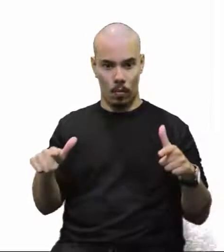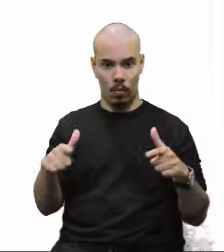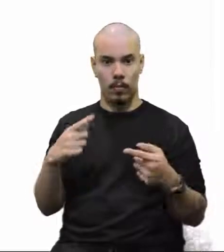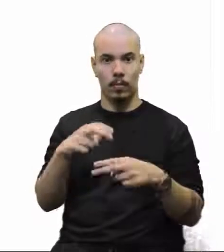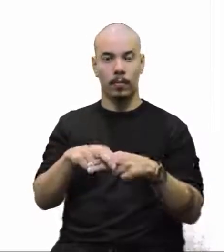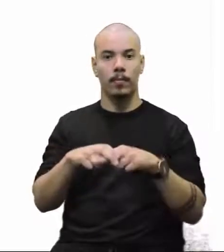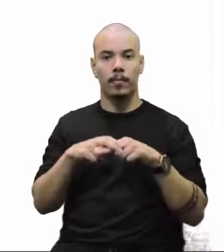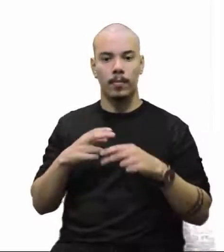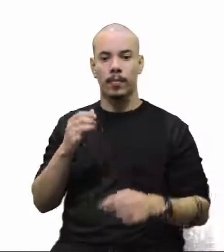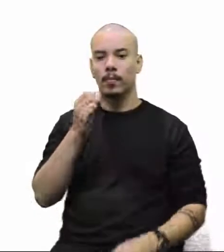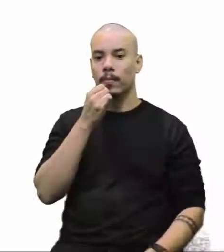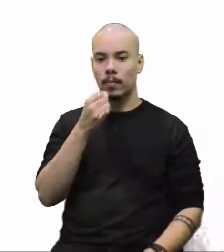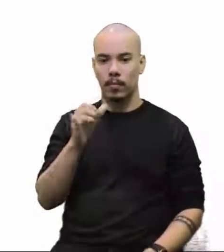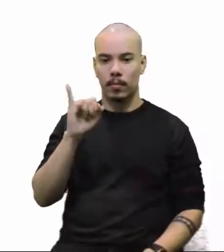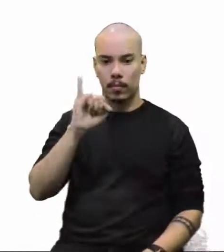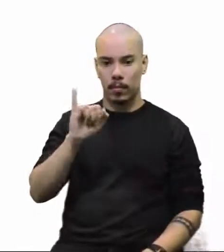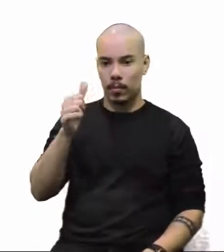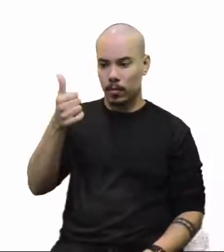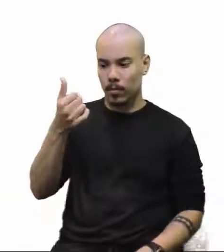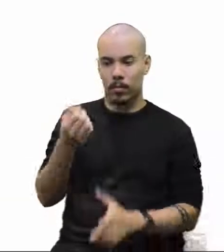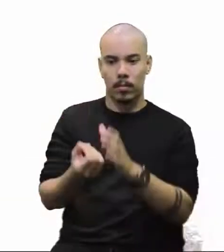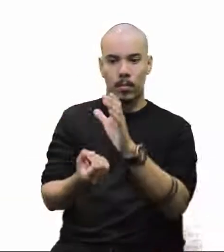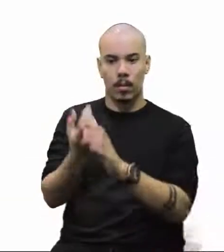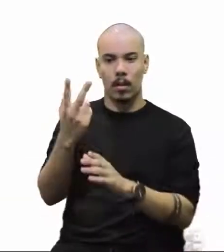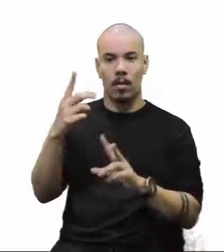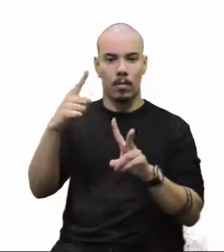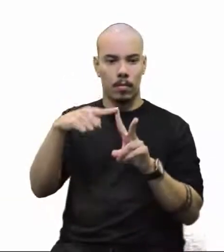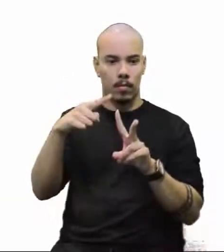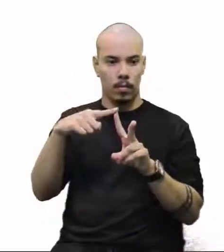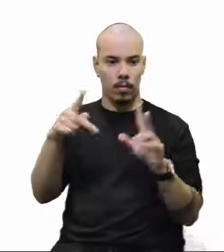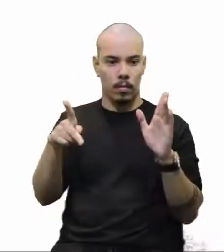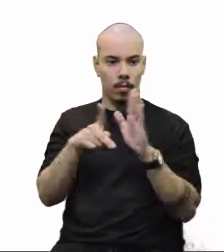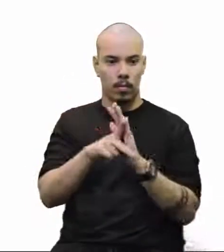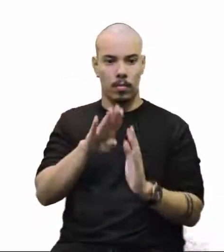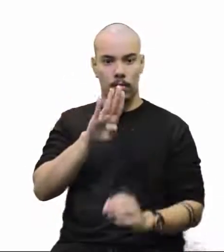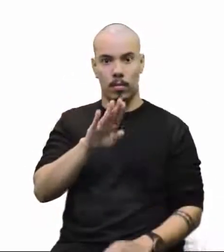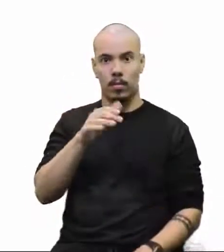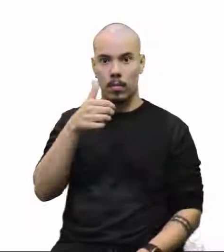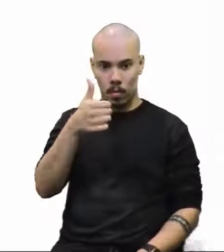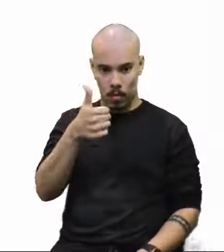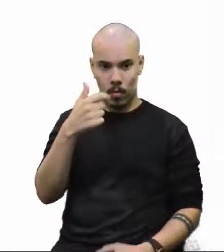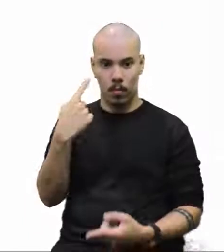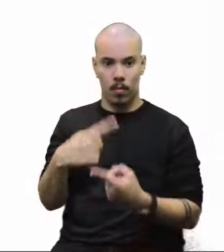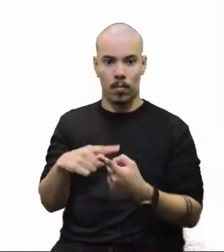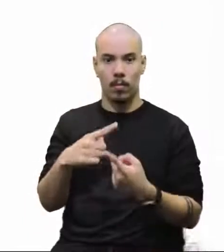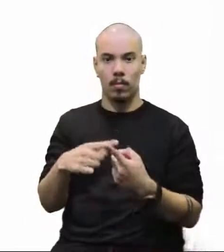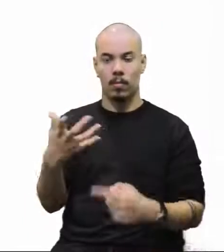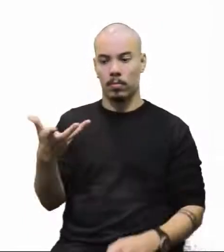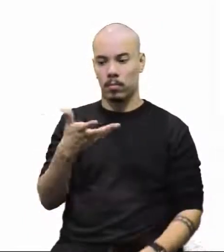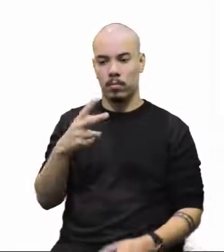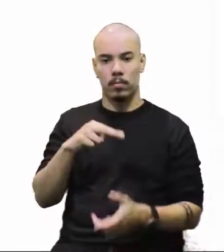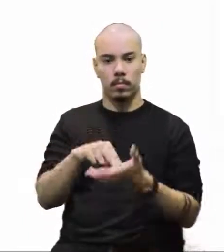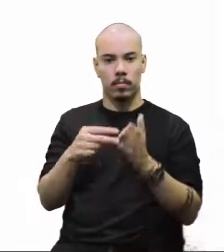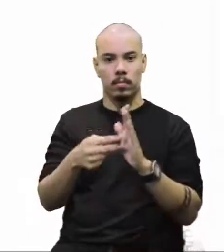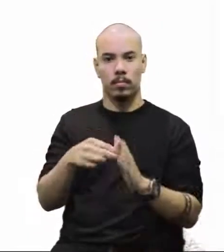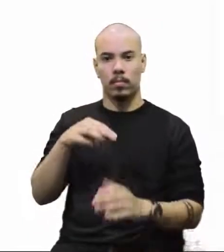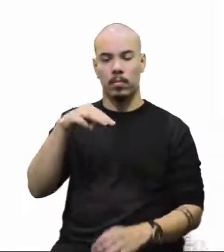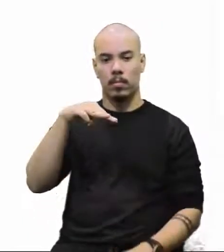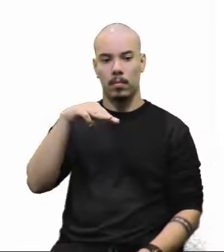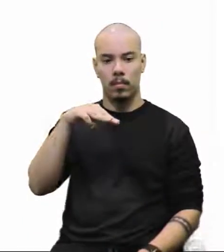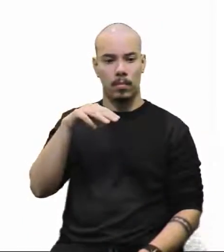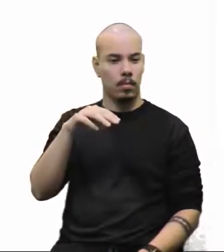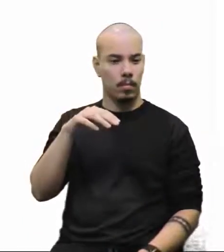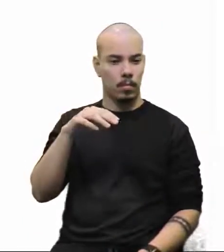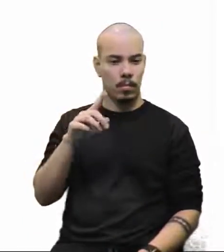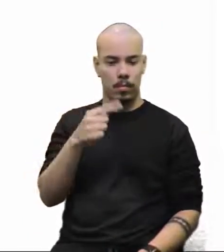corrente elétrica I1 vai originar o vetor de indução magnética B1, cuja intensidade é μ0 e